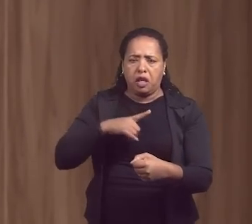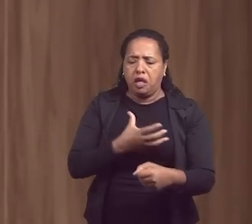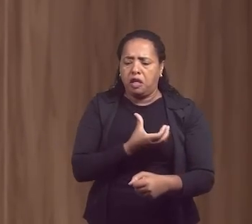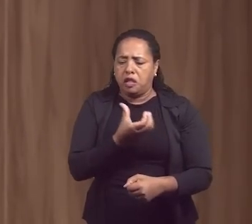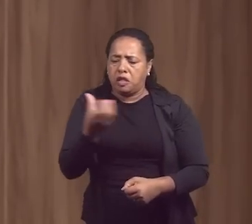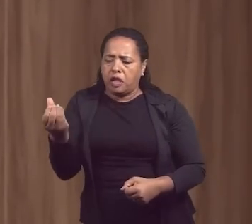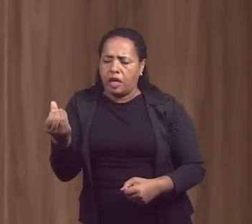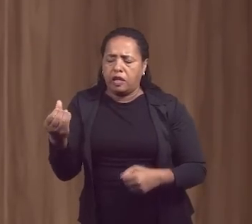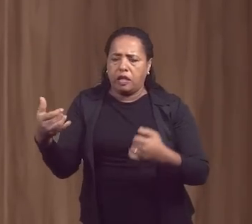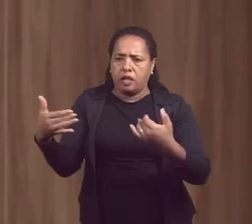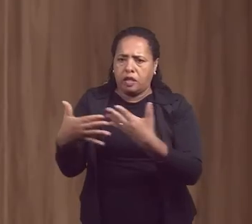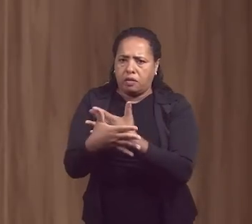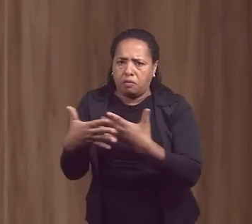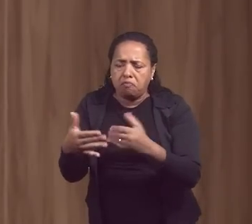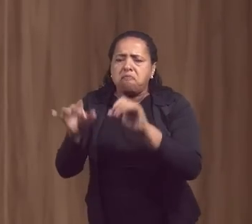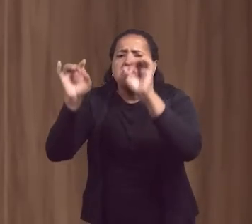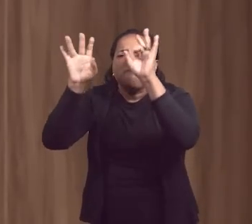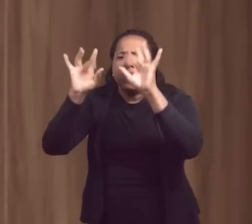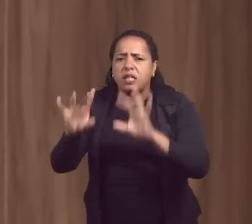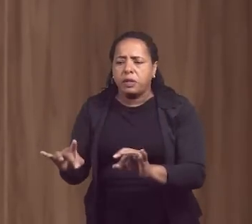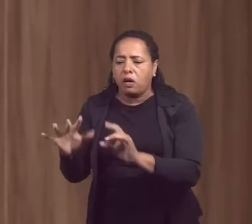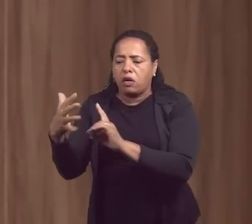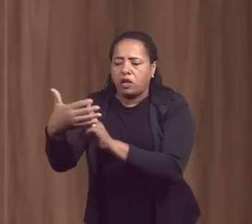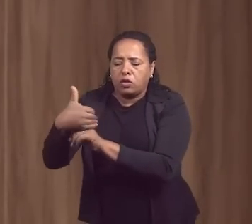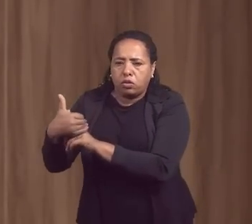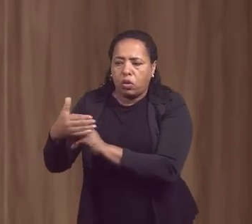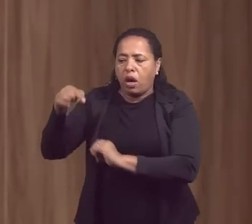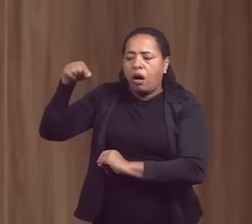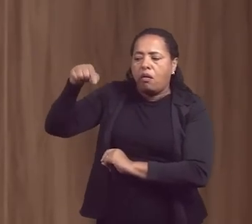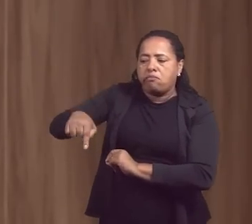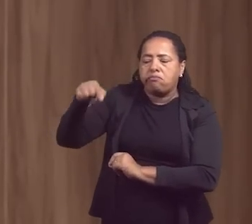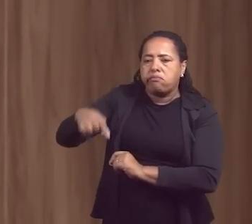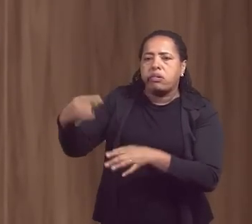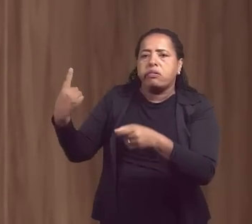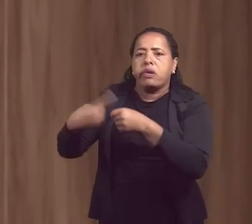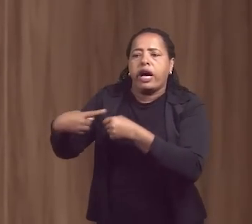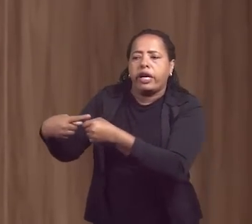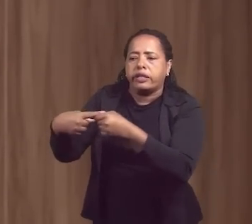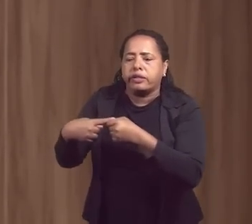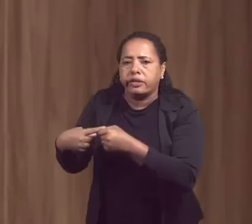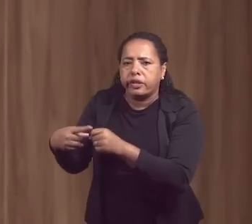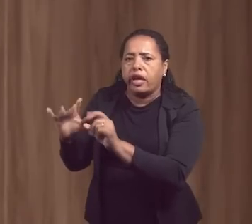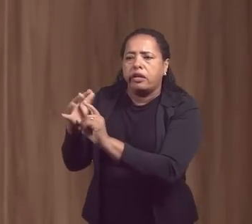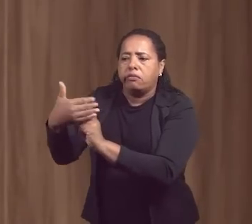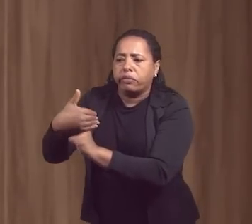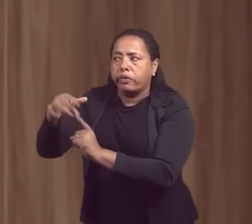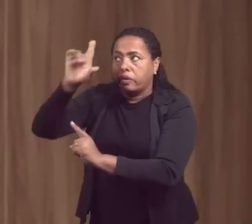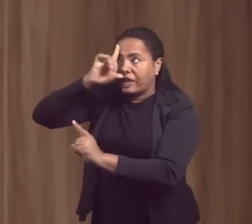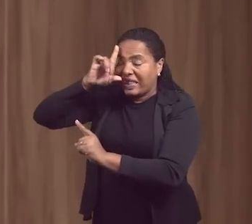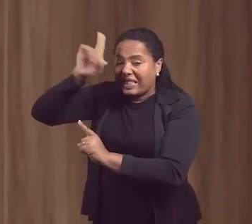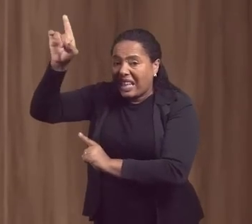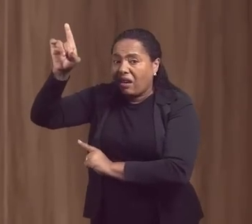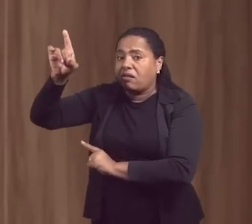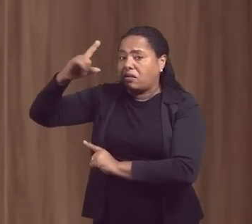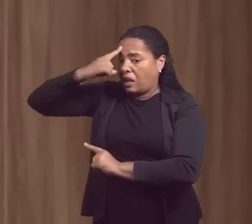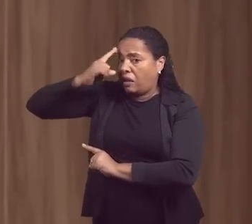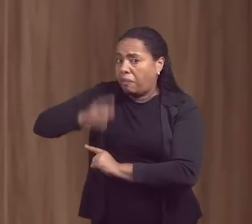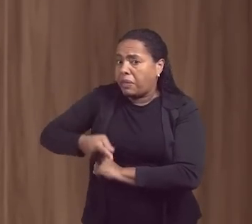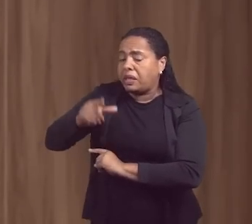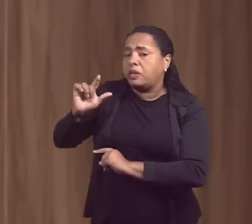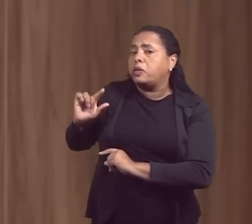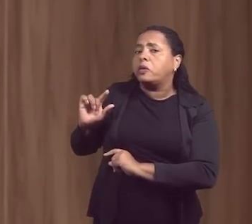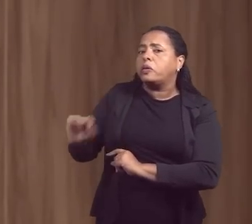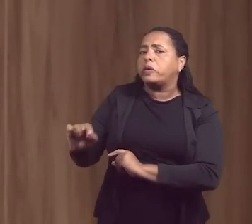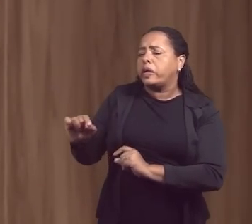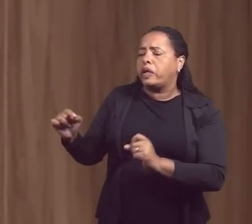cidades especiais, né, que eram cidades de refúgio. E nessas cidades de refúgio é onde que Deus estabelece que